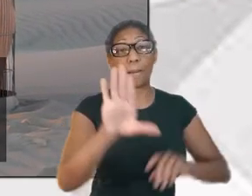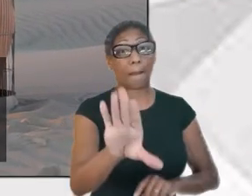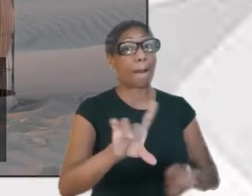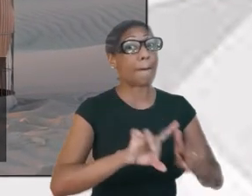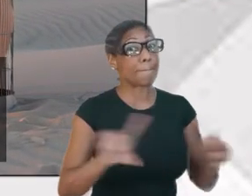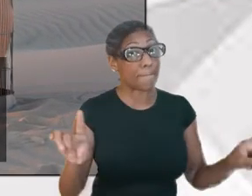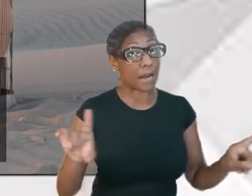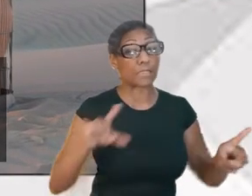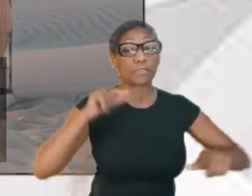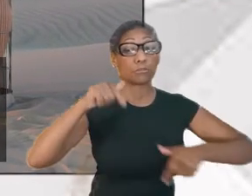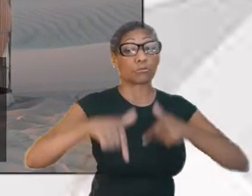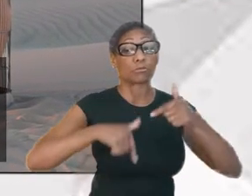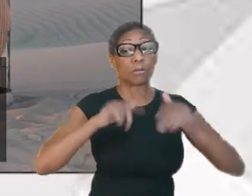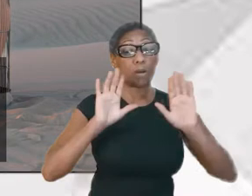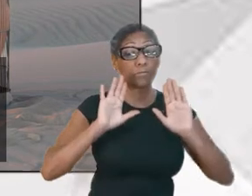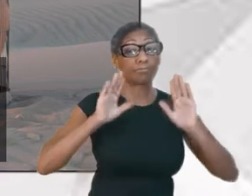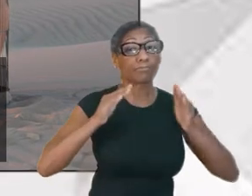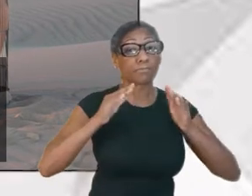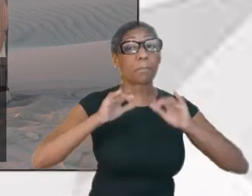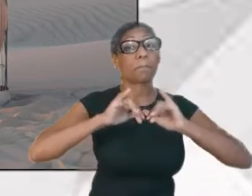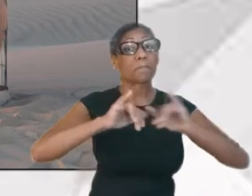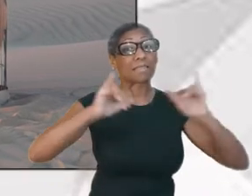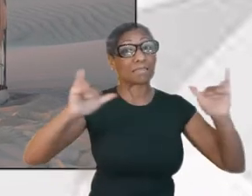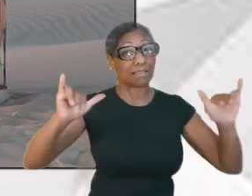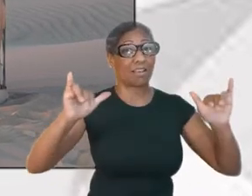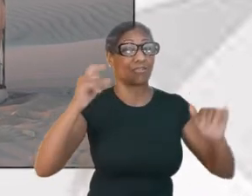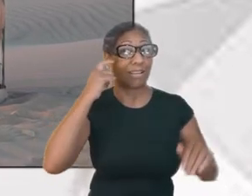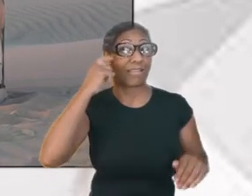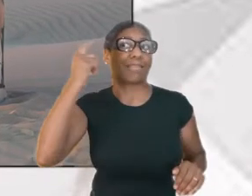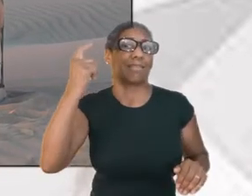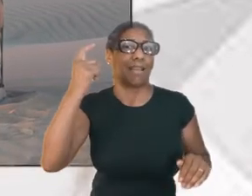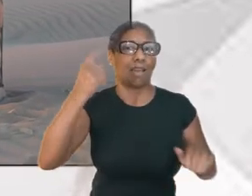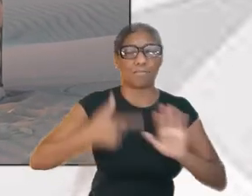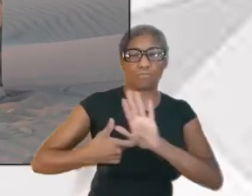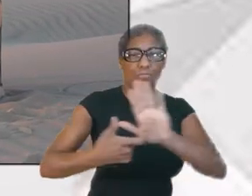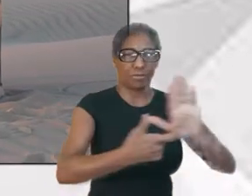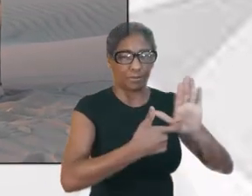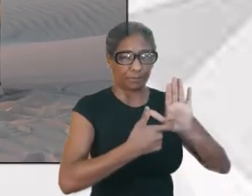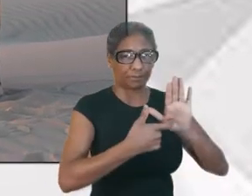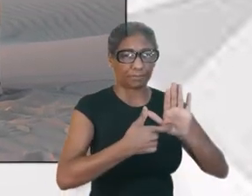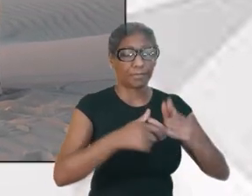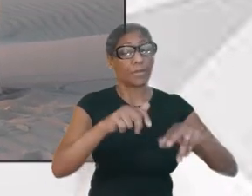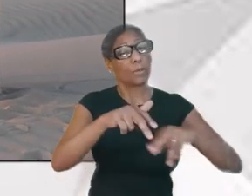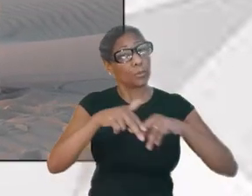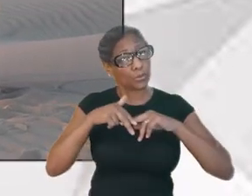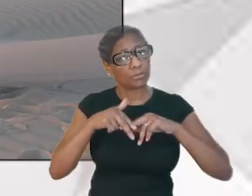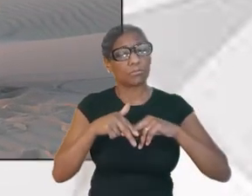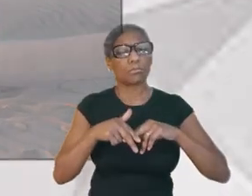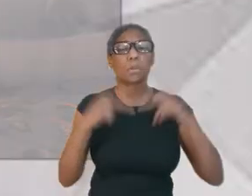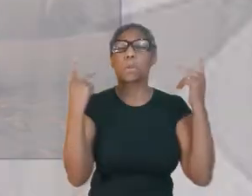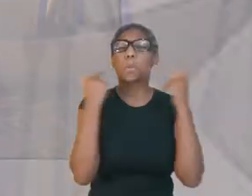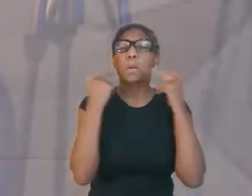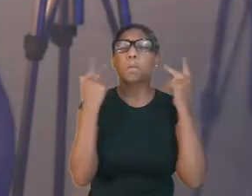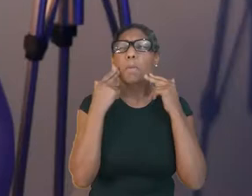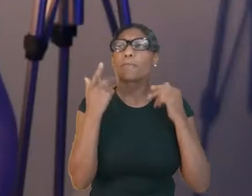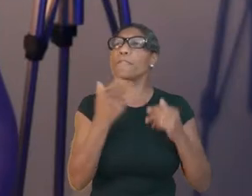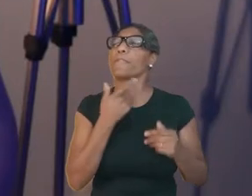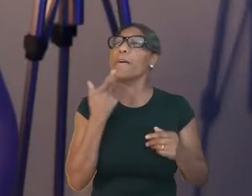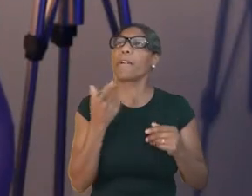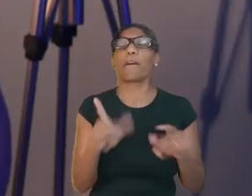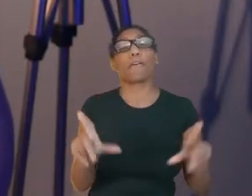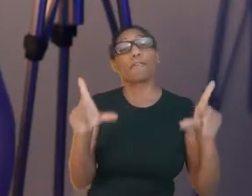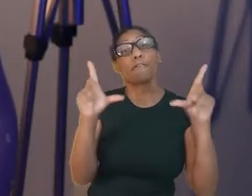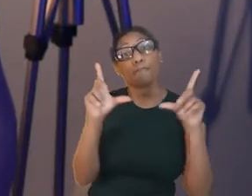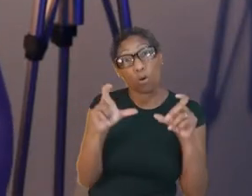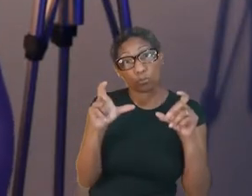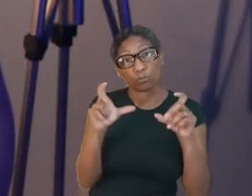a serviço da mensagem ou da ideia que se quer passar. Por esse motivo, é comum ouvir que a fotografia artística